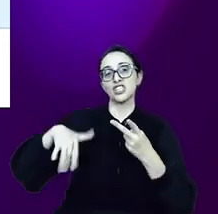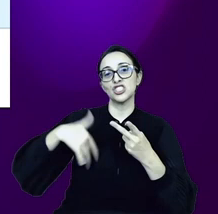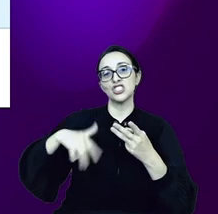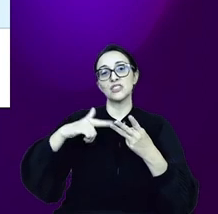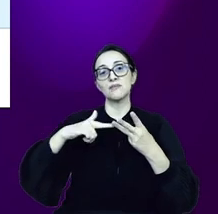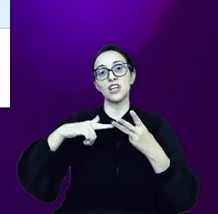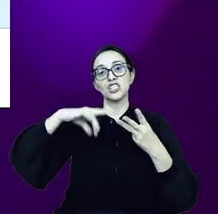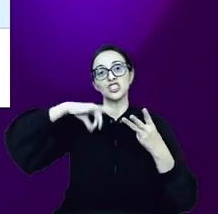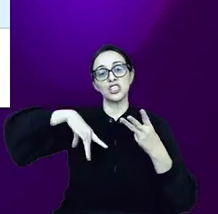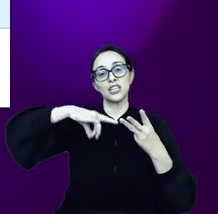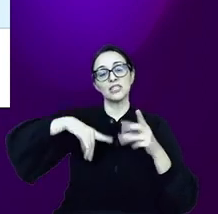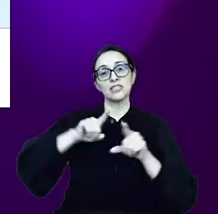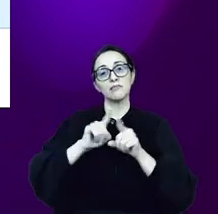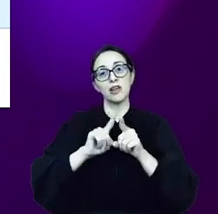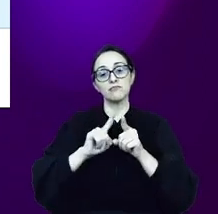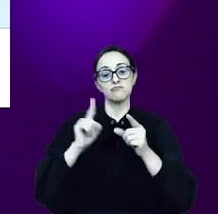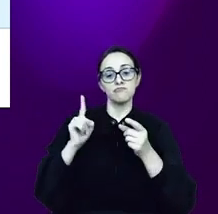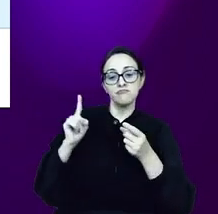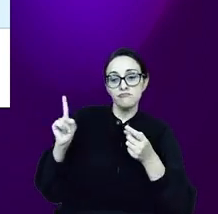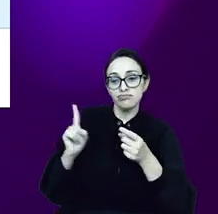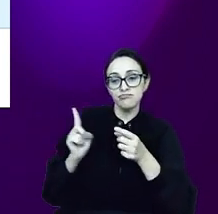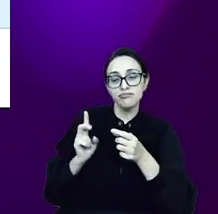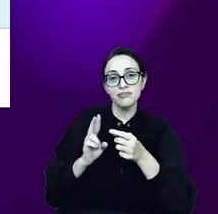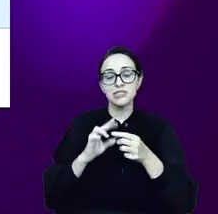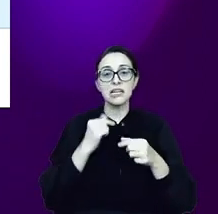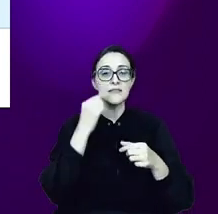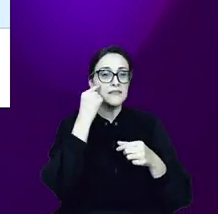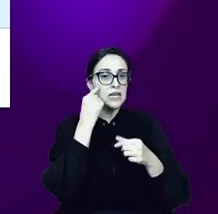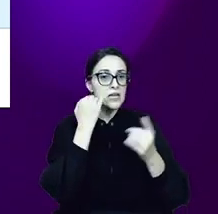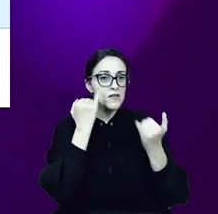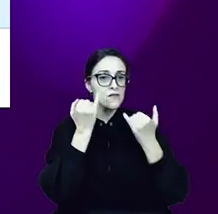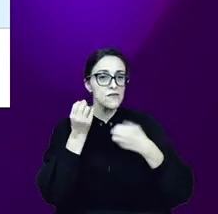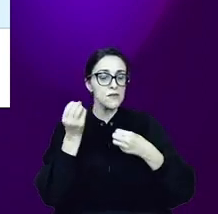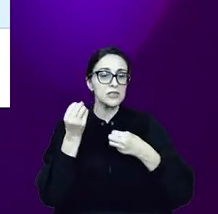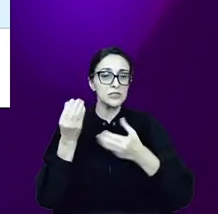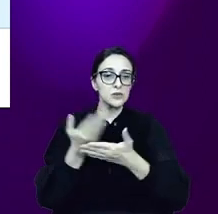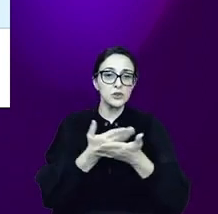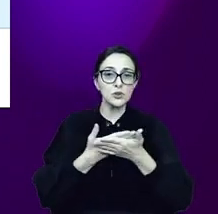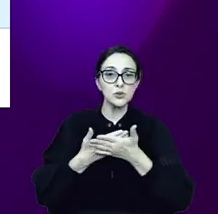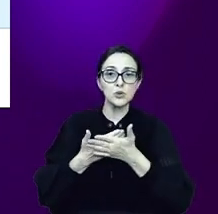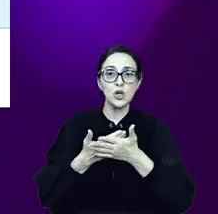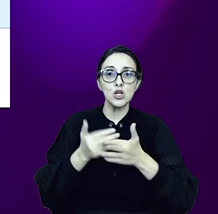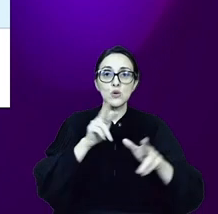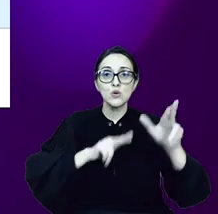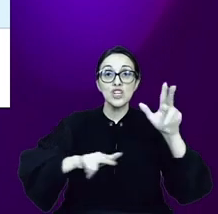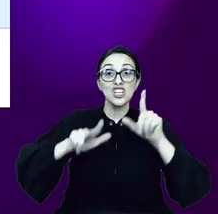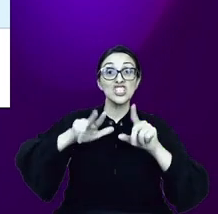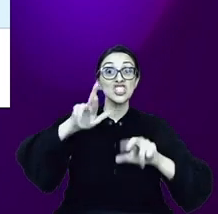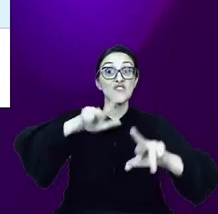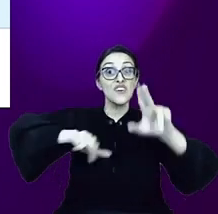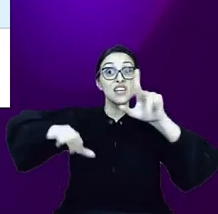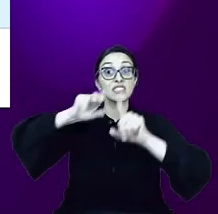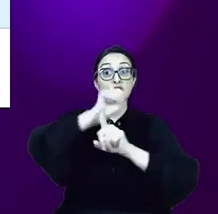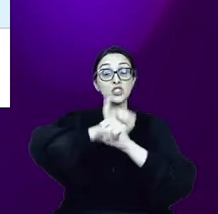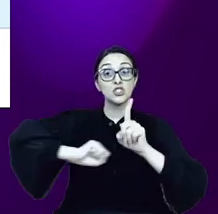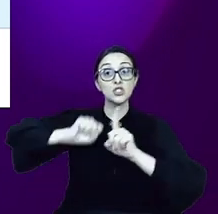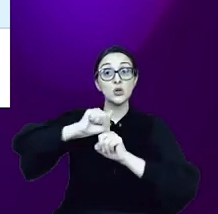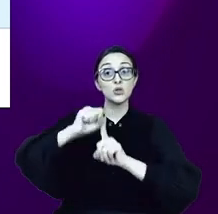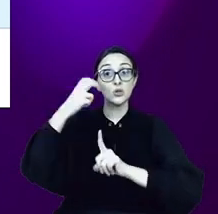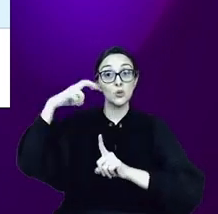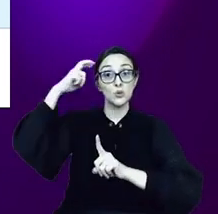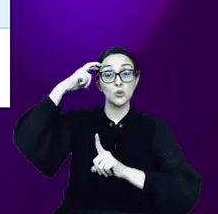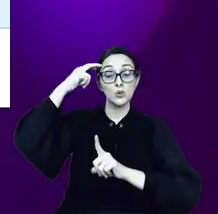para tentar confirmar os dados desse estudo, onde, assim, diferenças socioculturais, então, há uma correlação